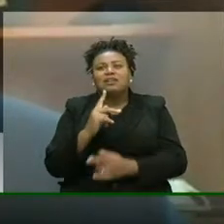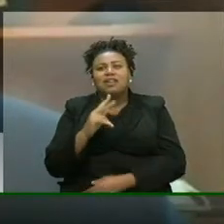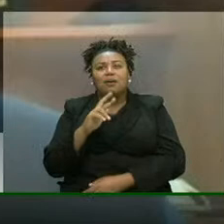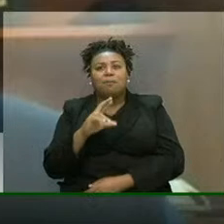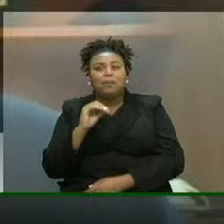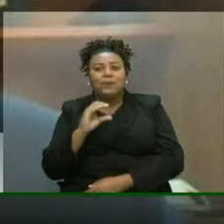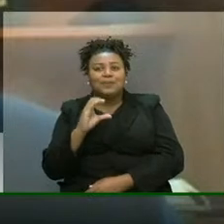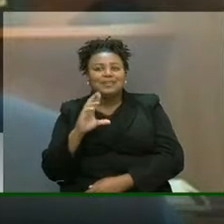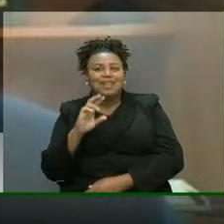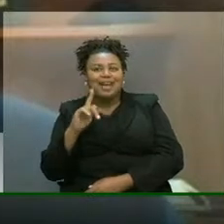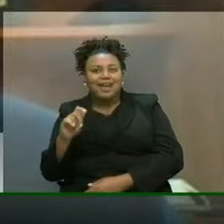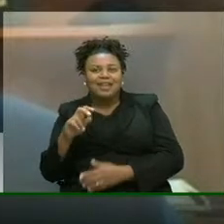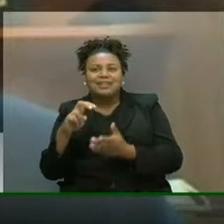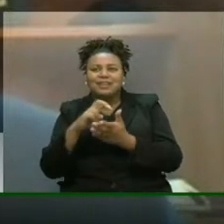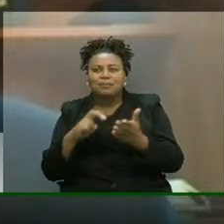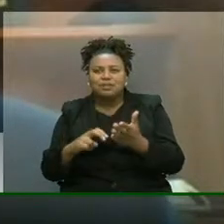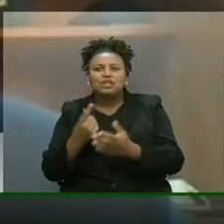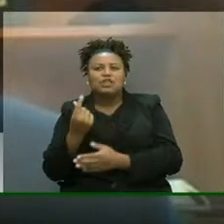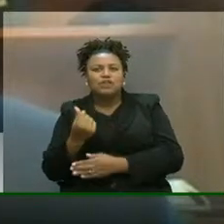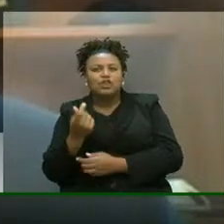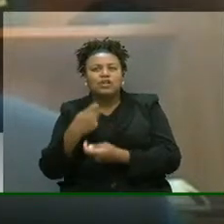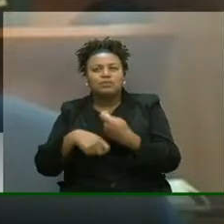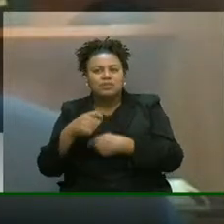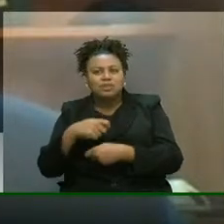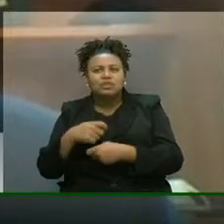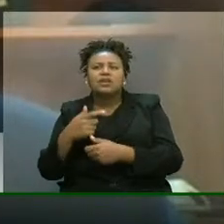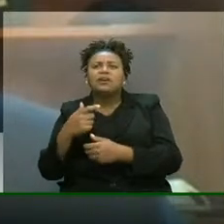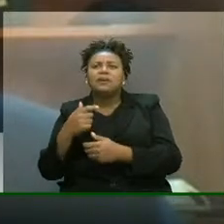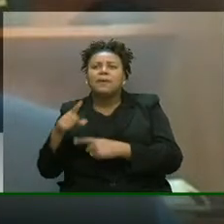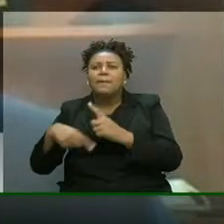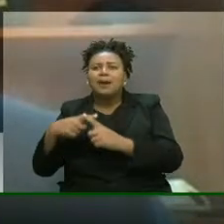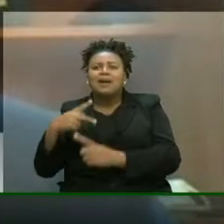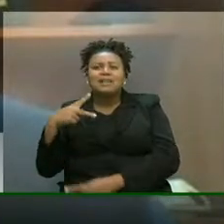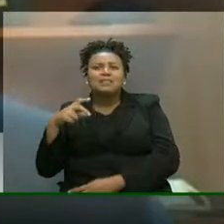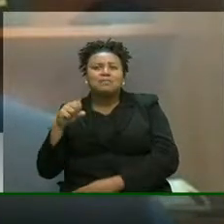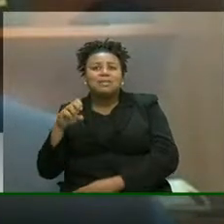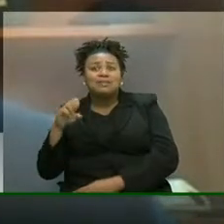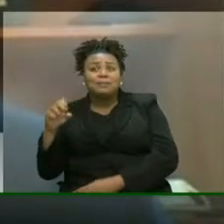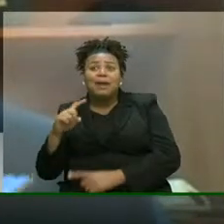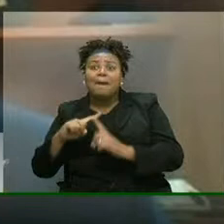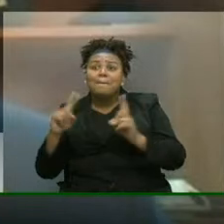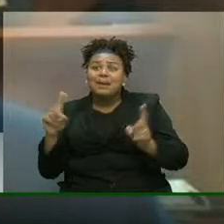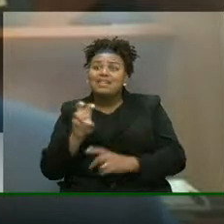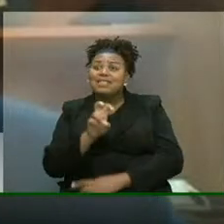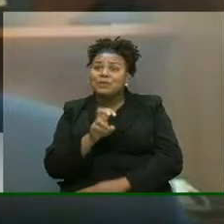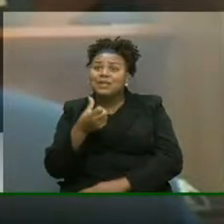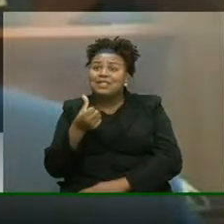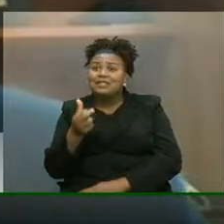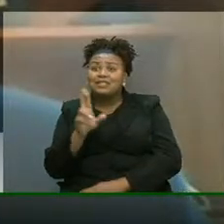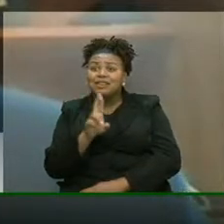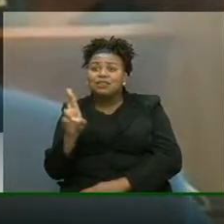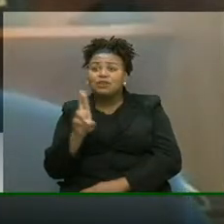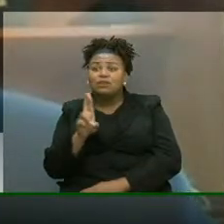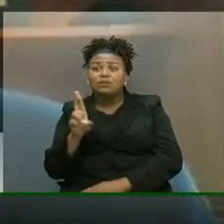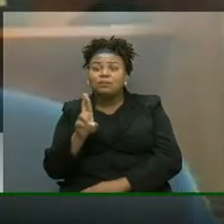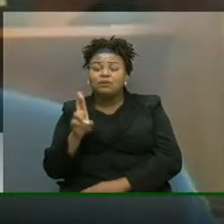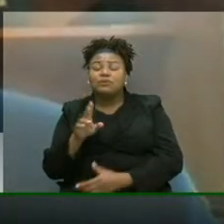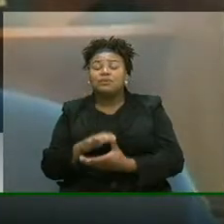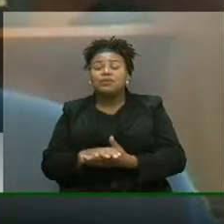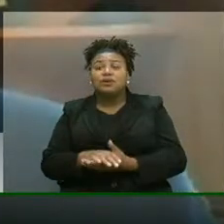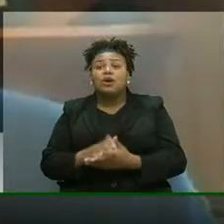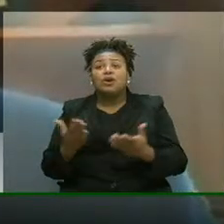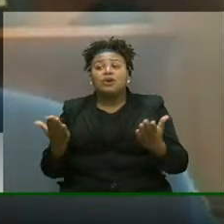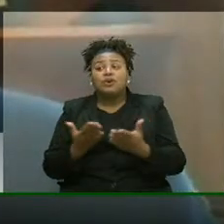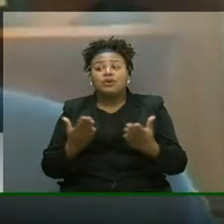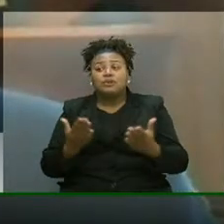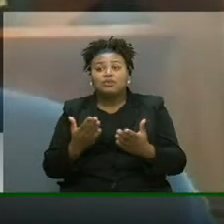Procergs, da impressão, os custos administrativos, os custos de PASEP, FESP, enfim. Mas R$ 56,00 foi o custo informado pelo Detran. E